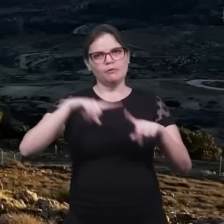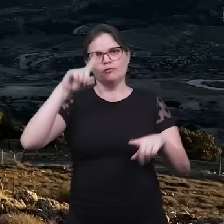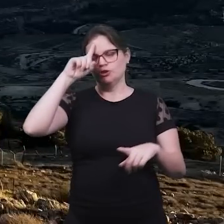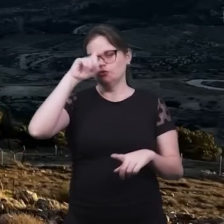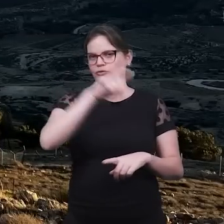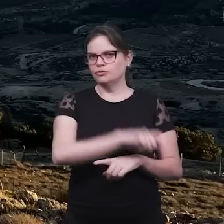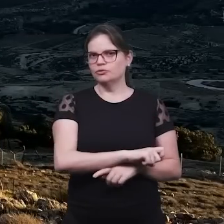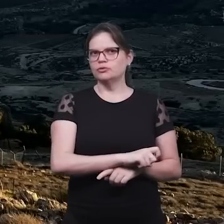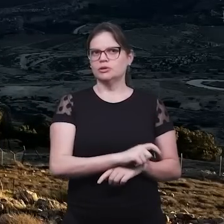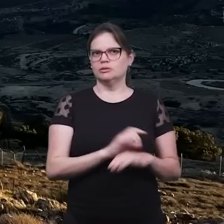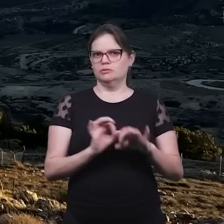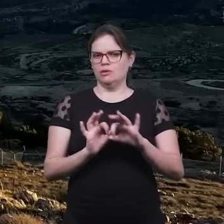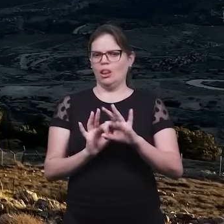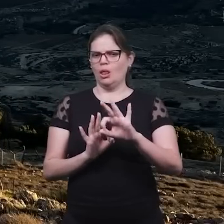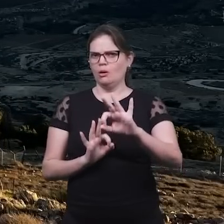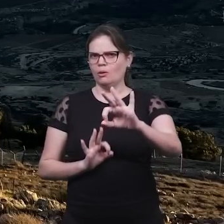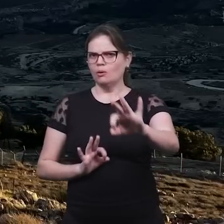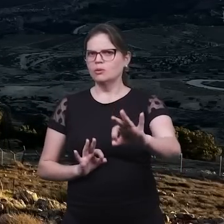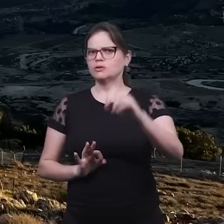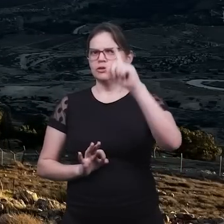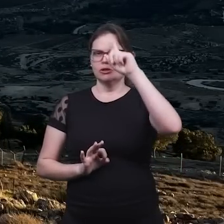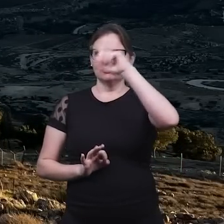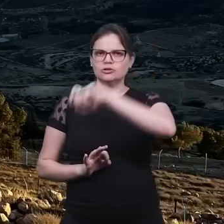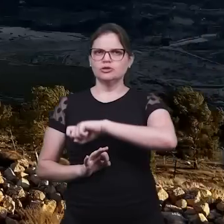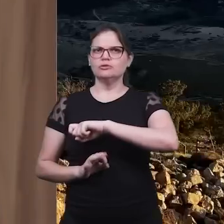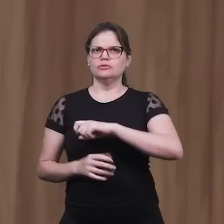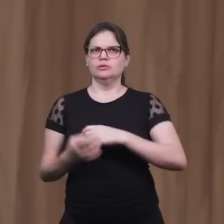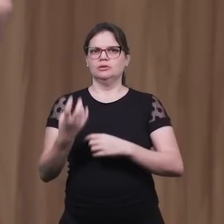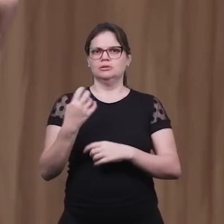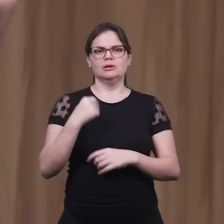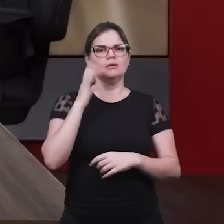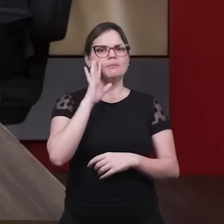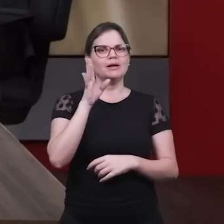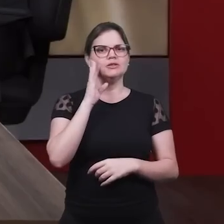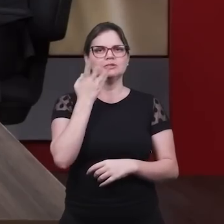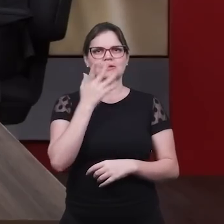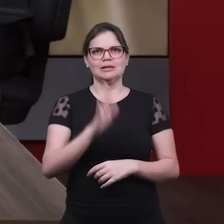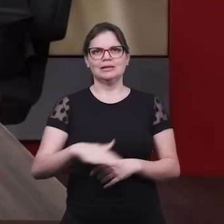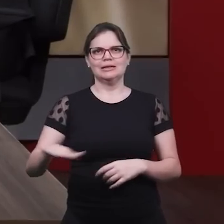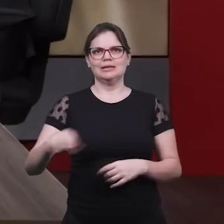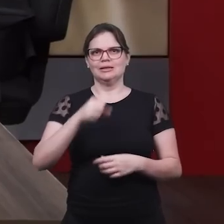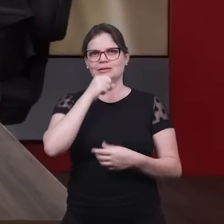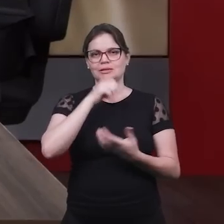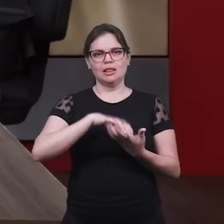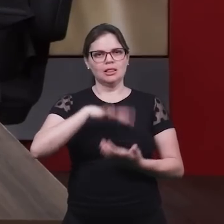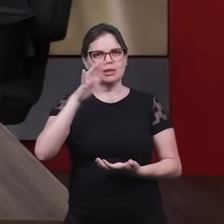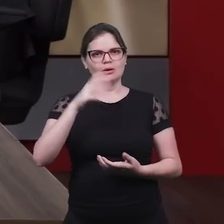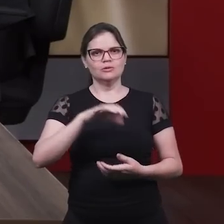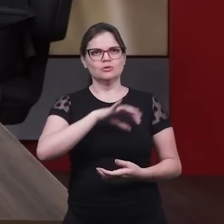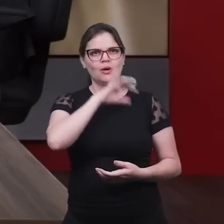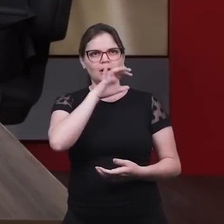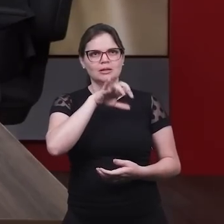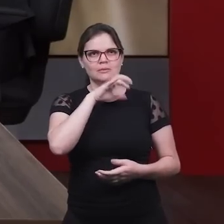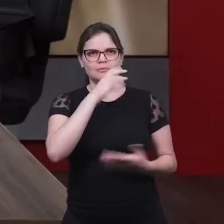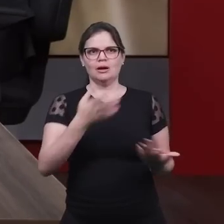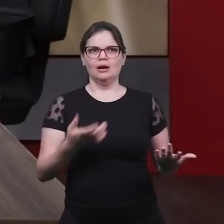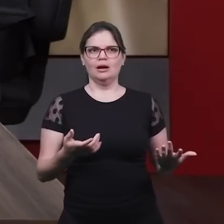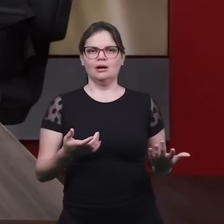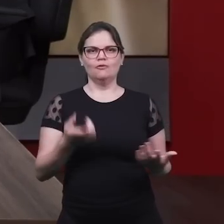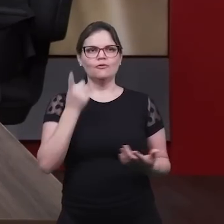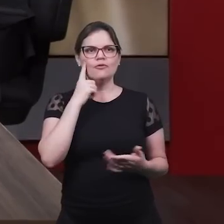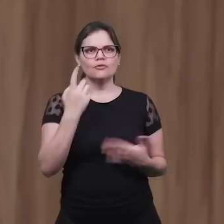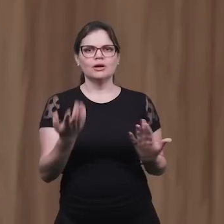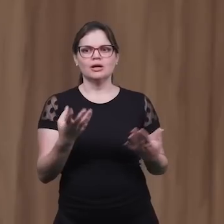trajeto bem longo, bem difícil. E assim, tinham crianças, idosos, animais. Fala em passos de ovelhas,